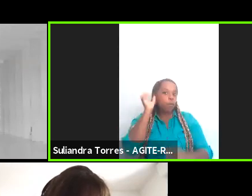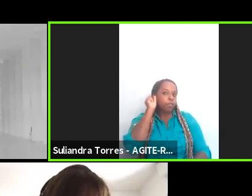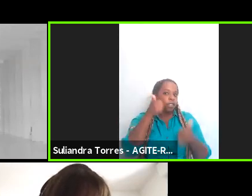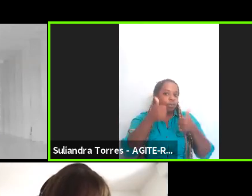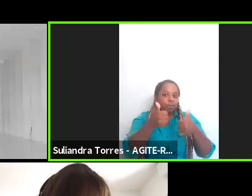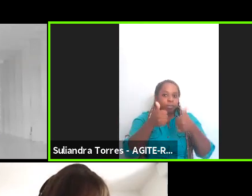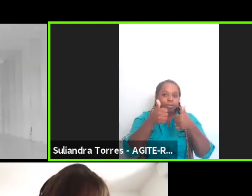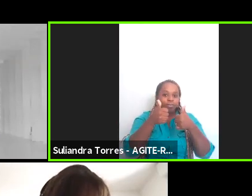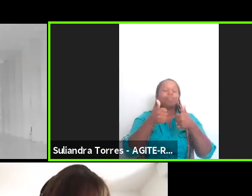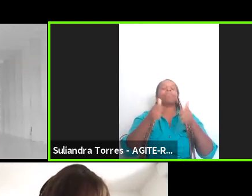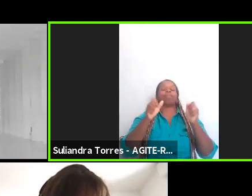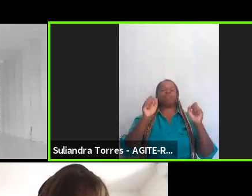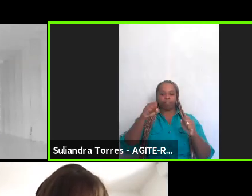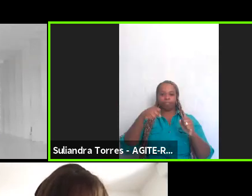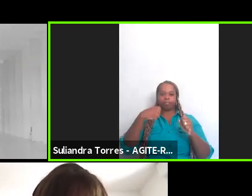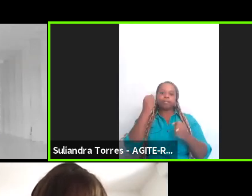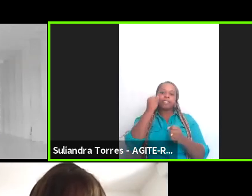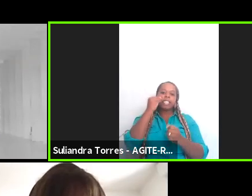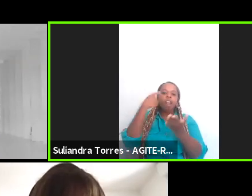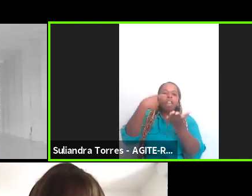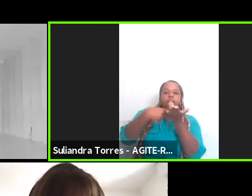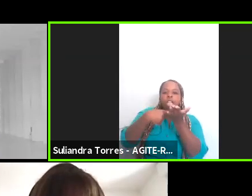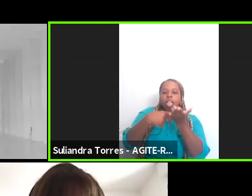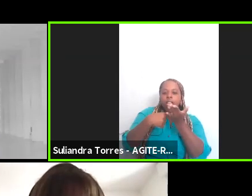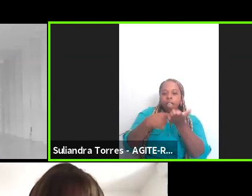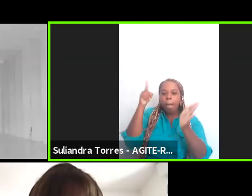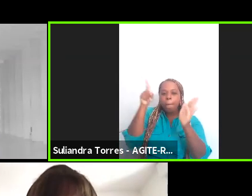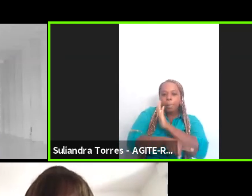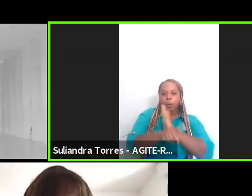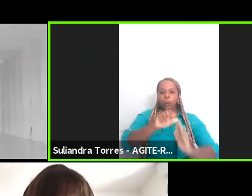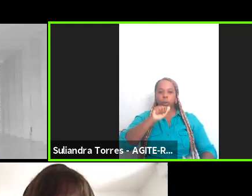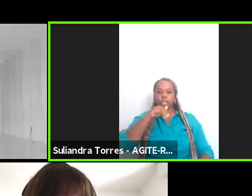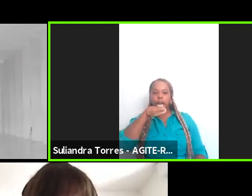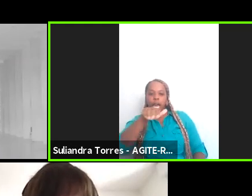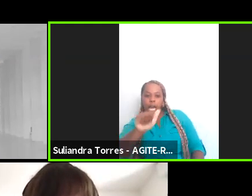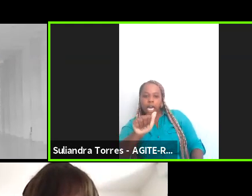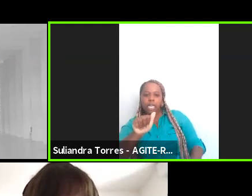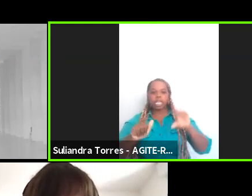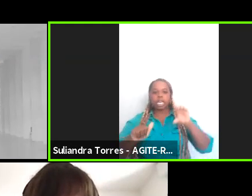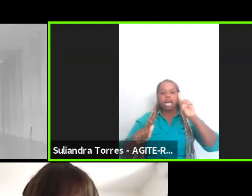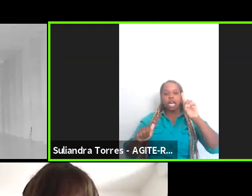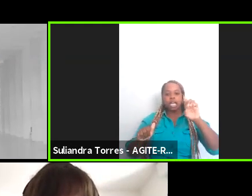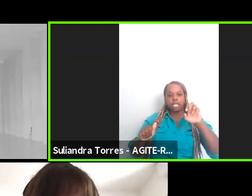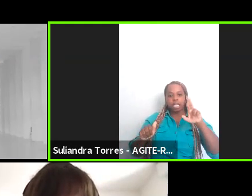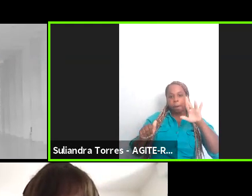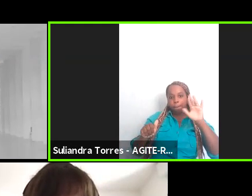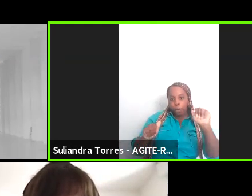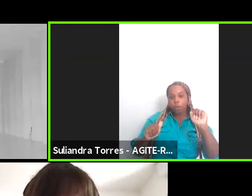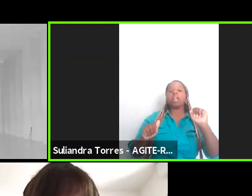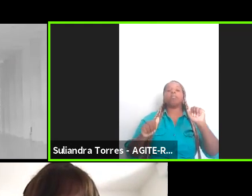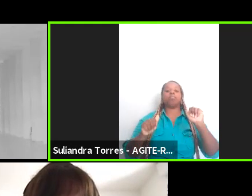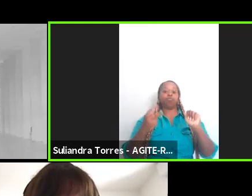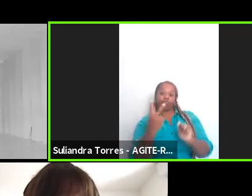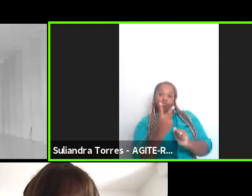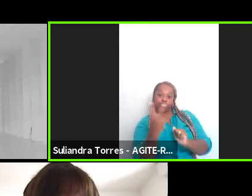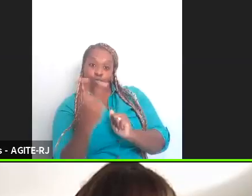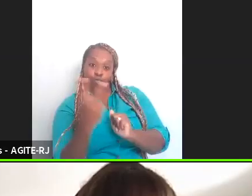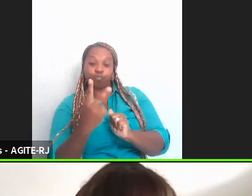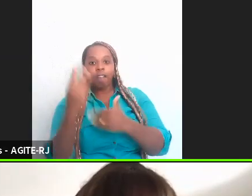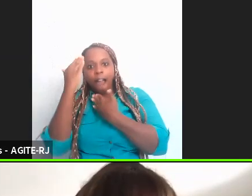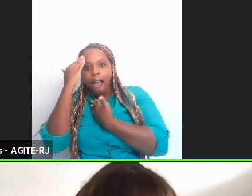Eu tentei compilar aqui as perguntas para a Ana e para a Débora, né? E, bom, eu já aproveito para